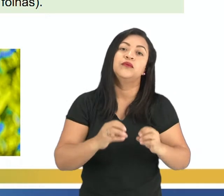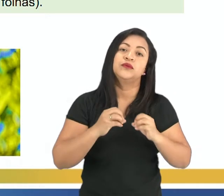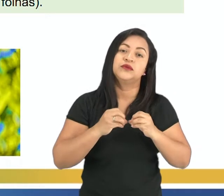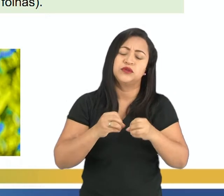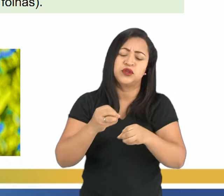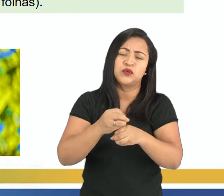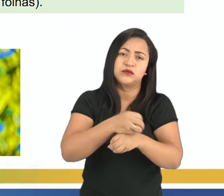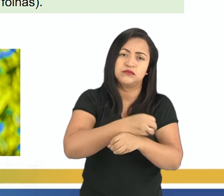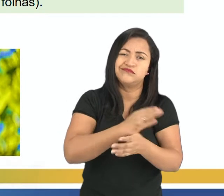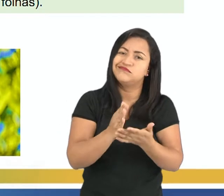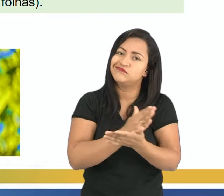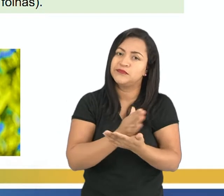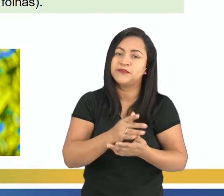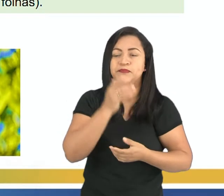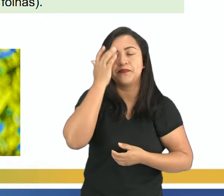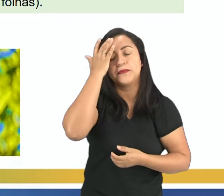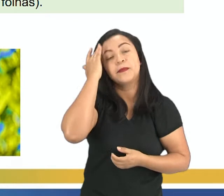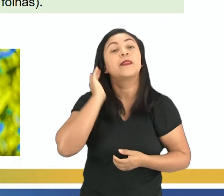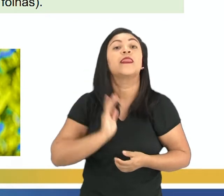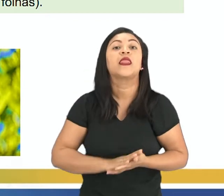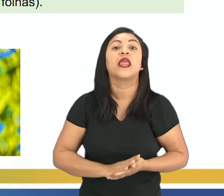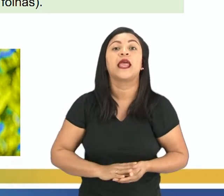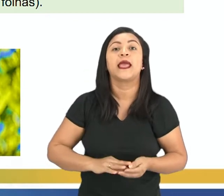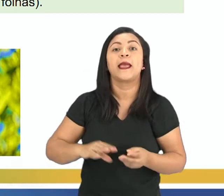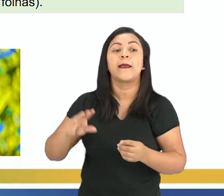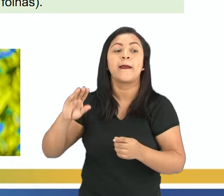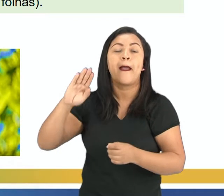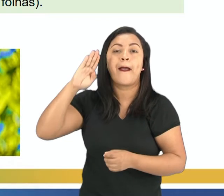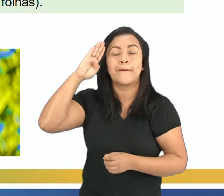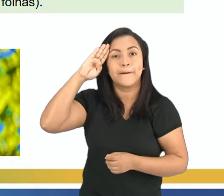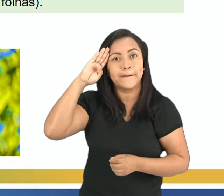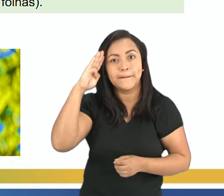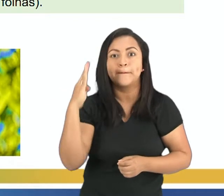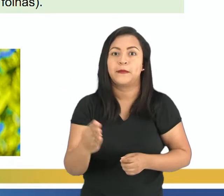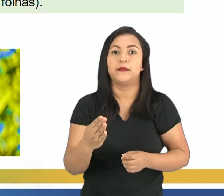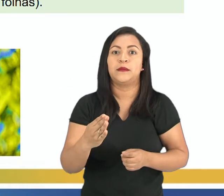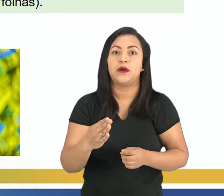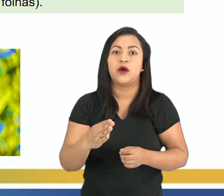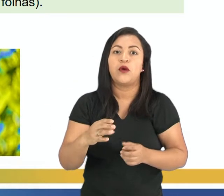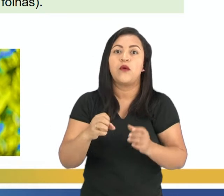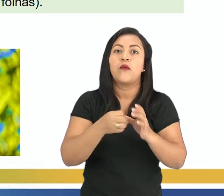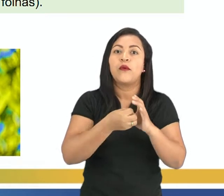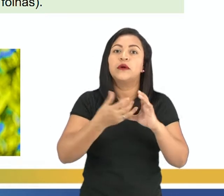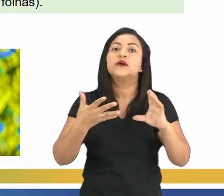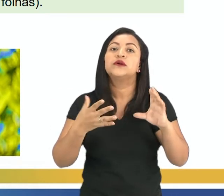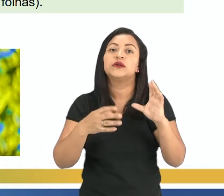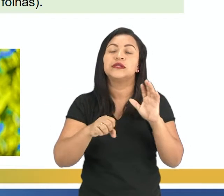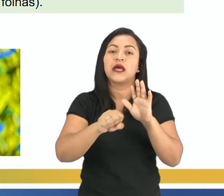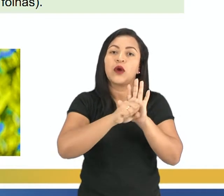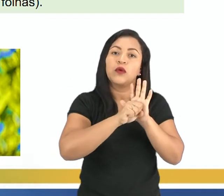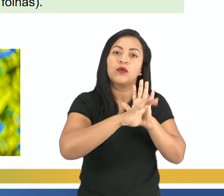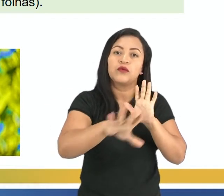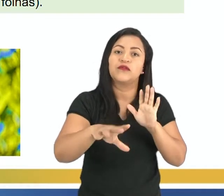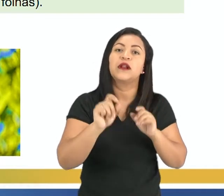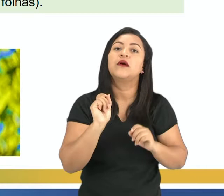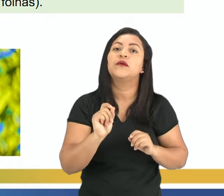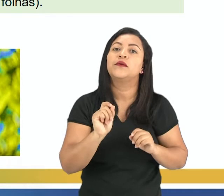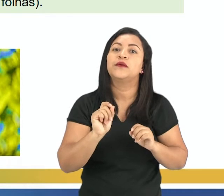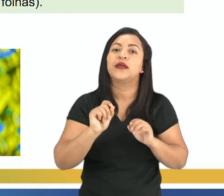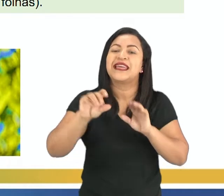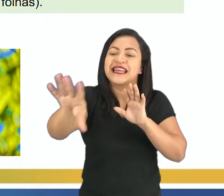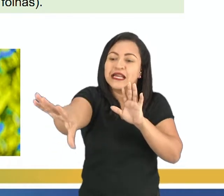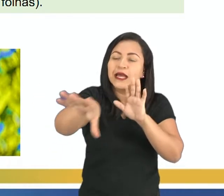fotossintetizante. E a principal função da clorofila é captar a luz para que ocorra o processo